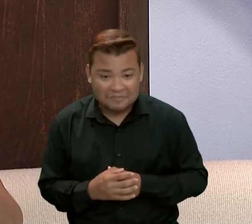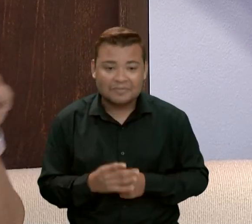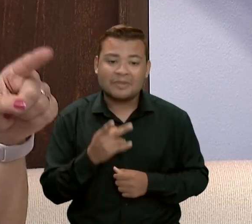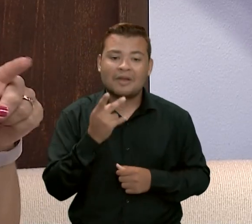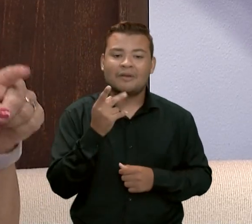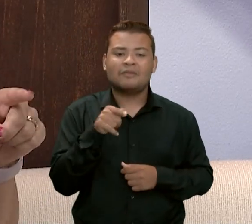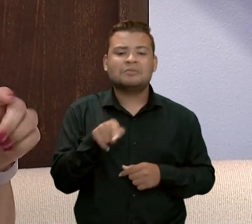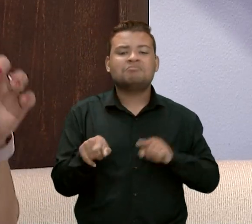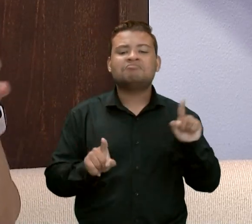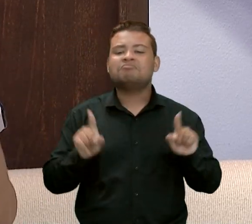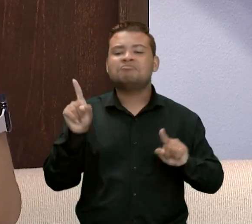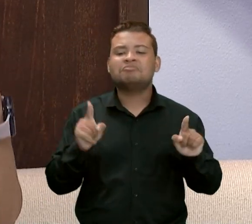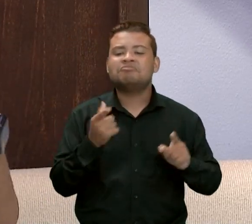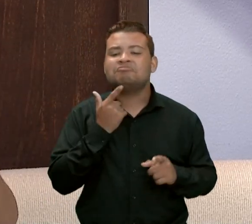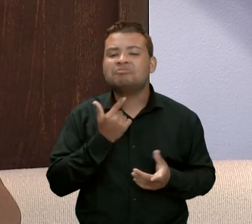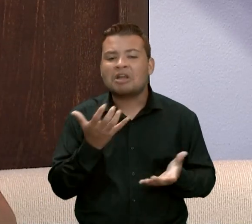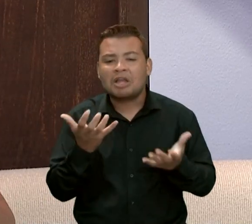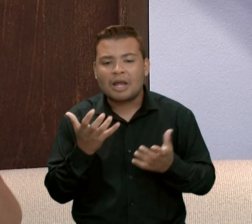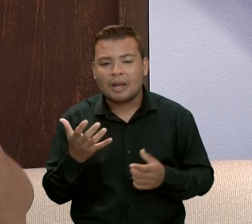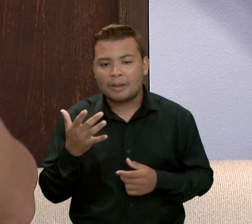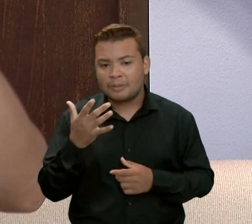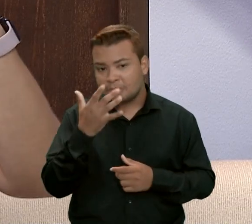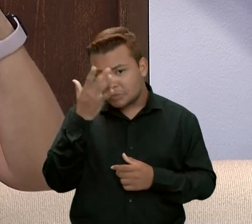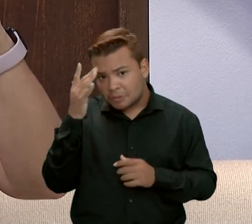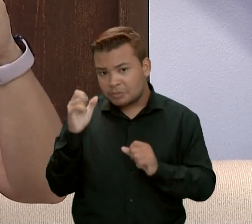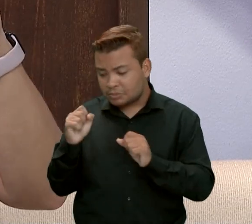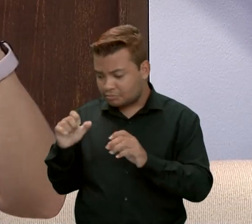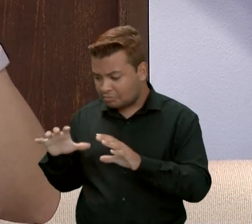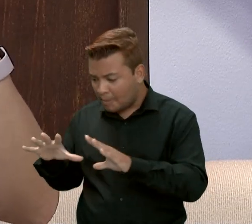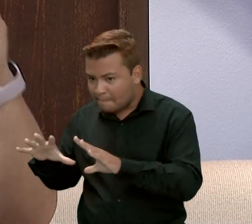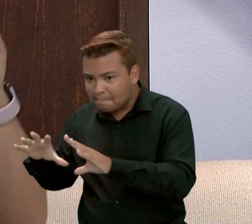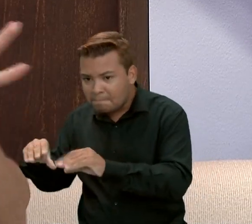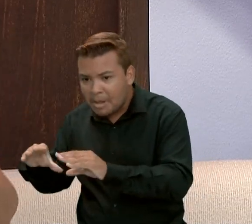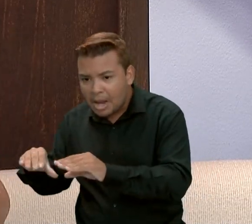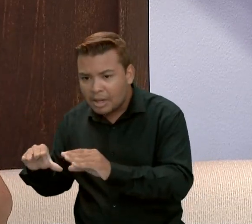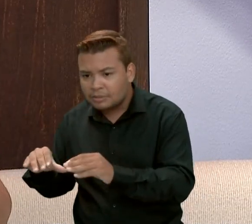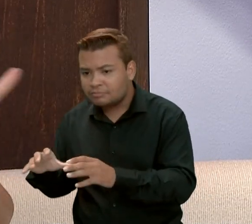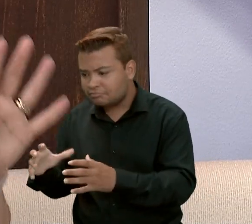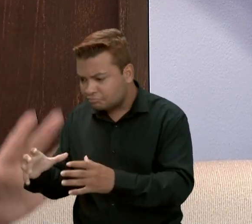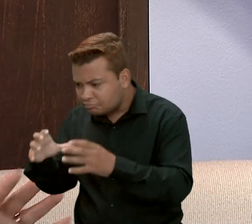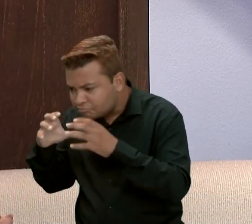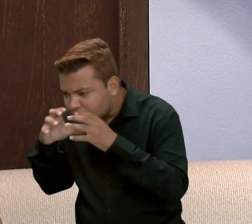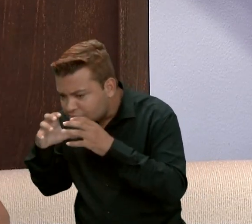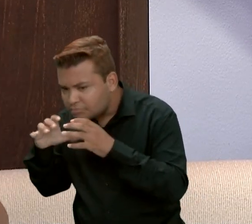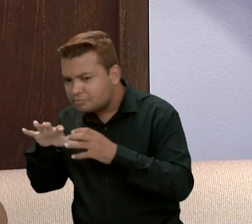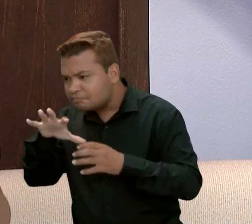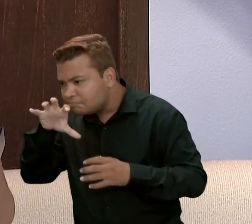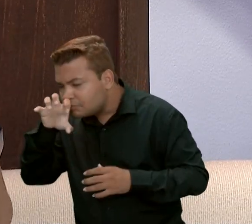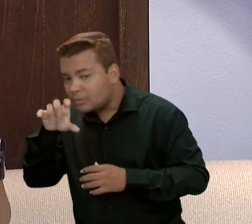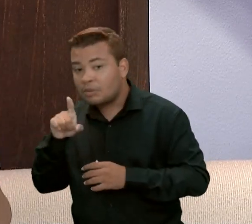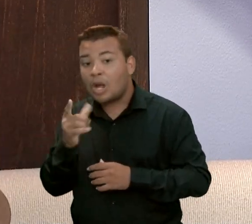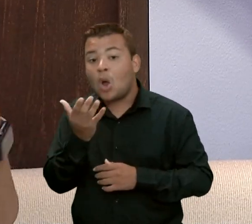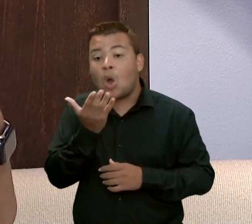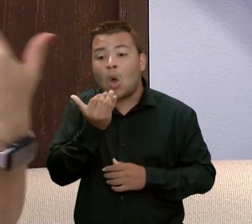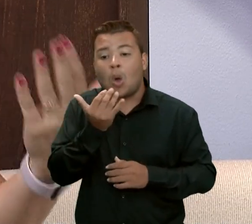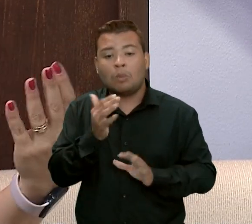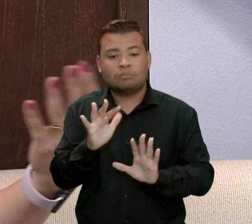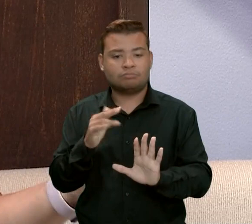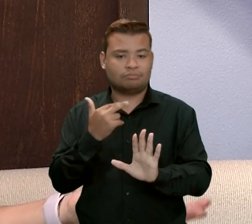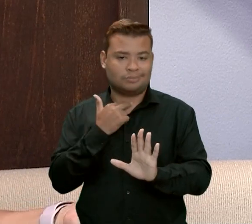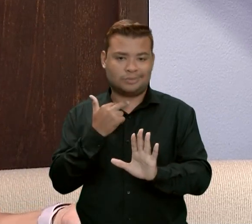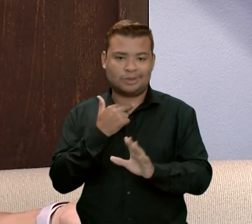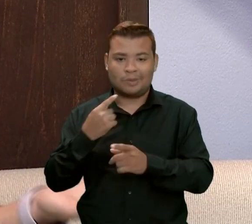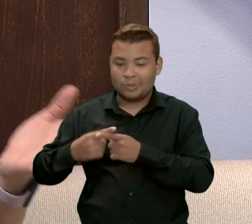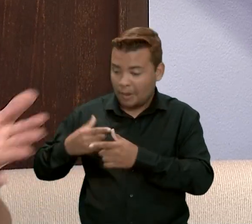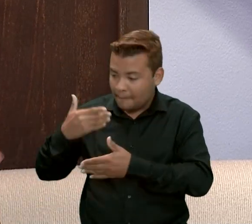qual pão você prefere, e as pessoas puderam cheirar, puderam, né, apertar, mas não puderam comer, porque todo o processo de pesquisa